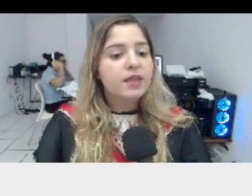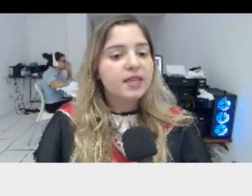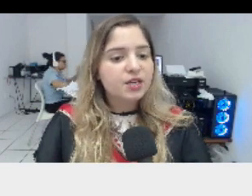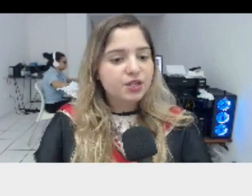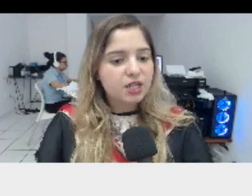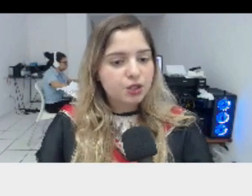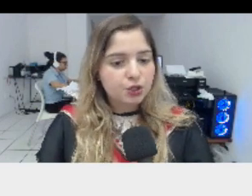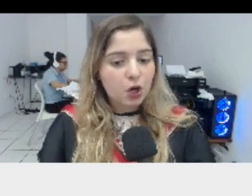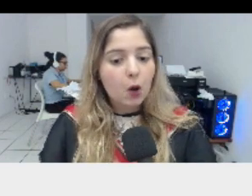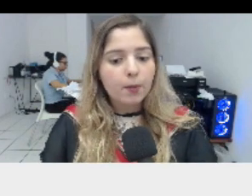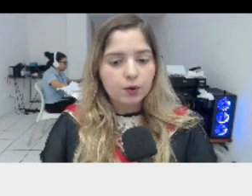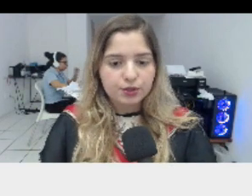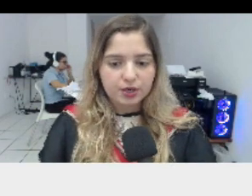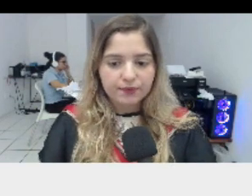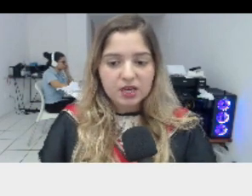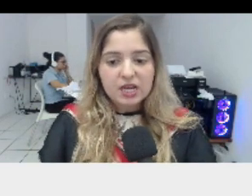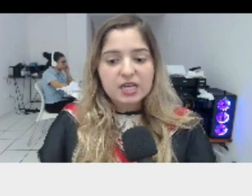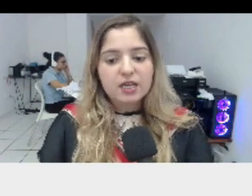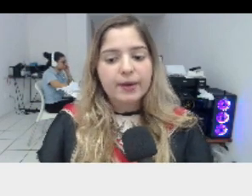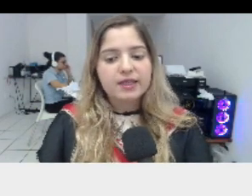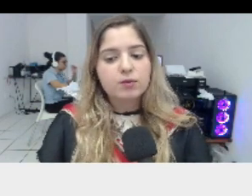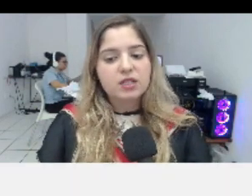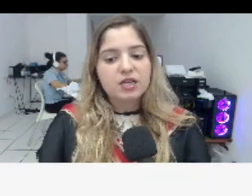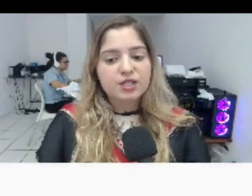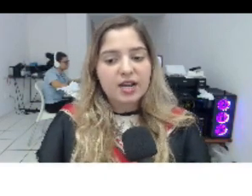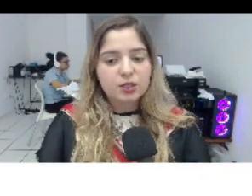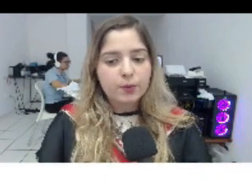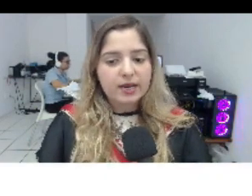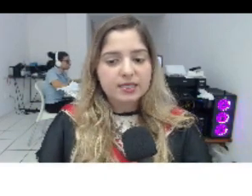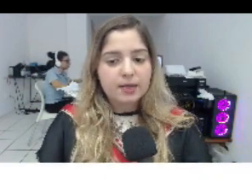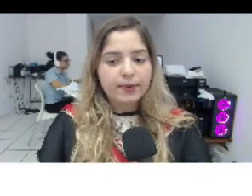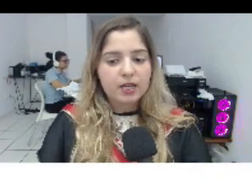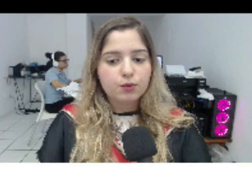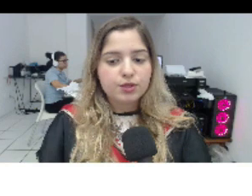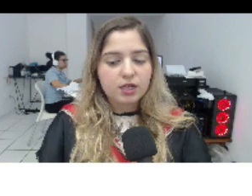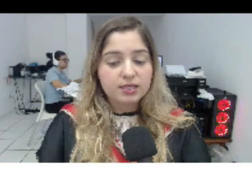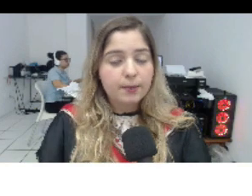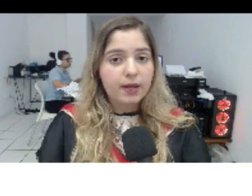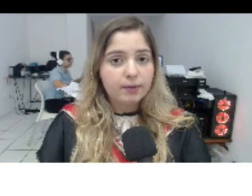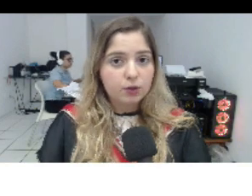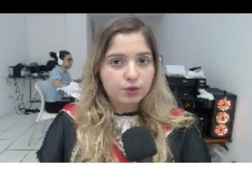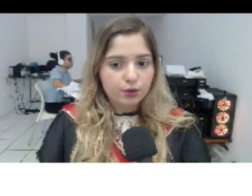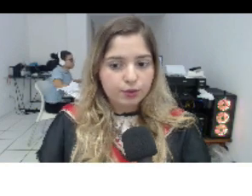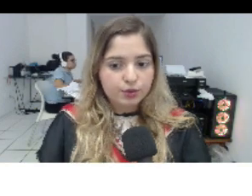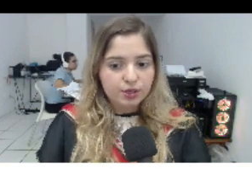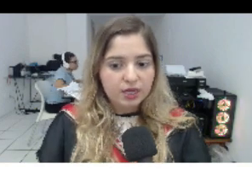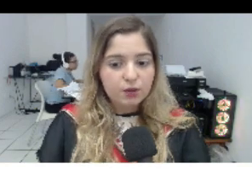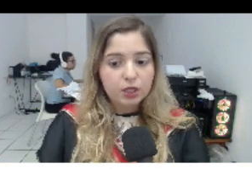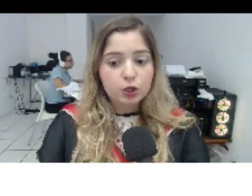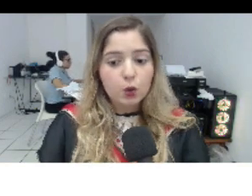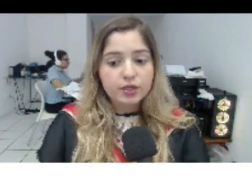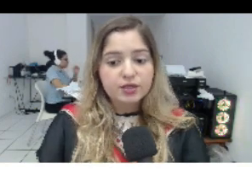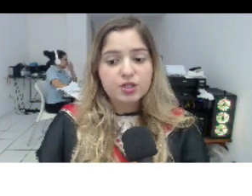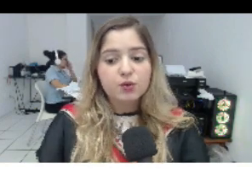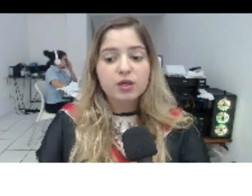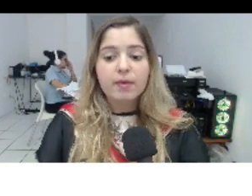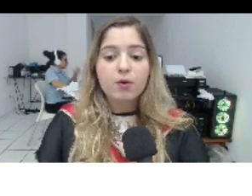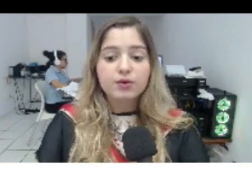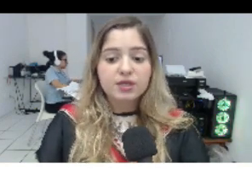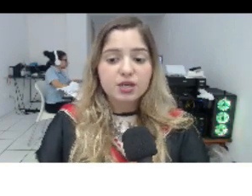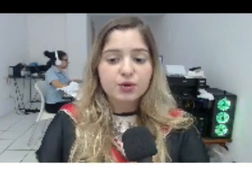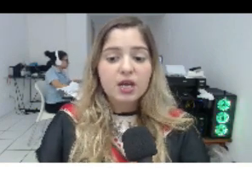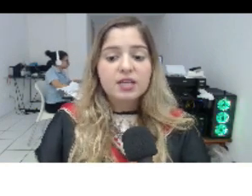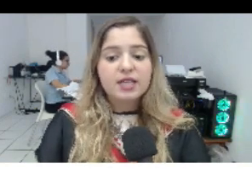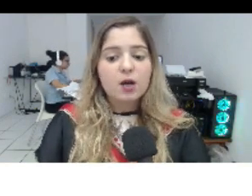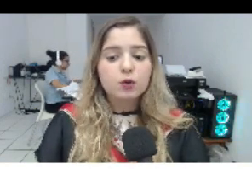aquisição deste kit de robótica. E também temos em destaque sobre a CPMI do dia 8 de janeiro, que Torres, Dino e